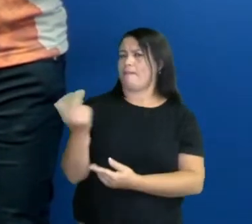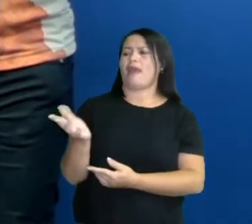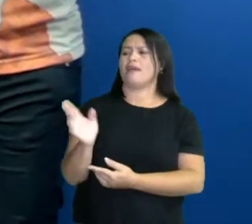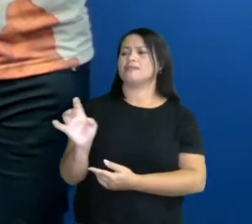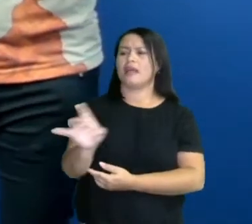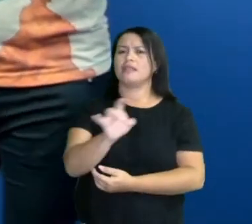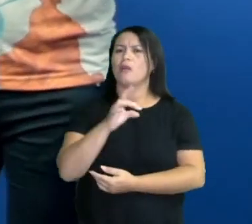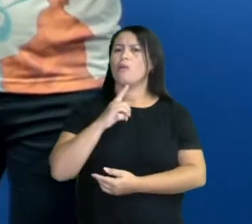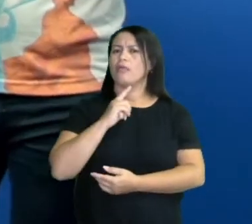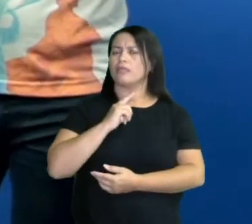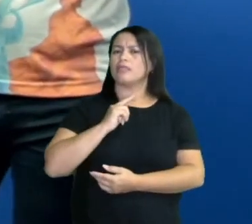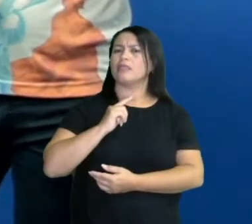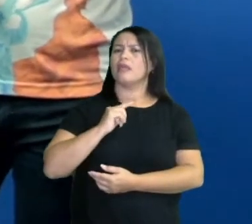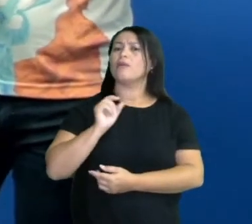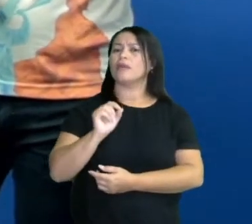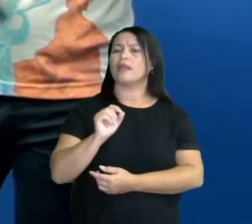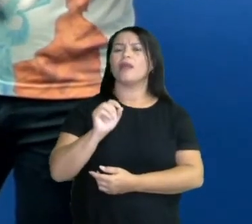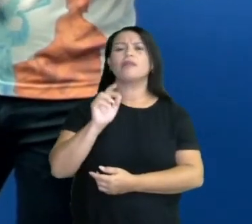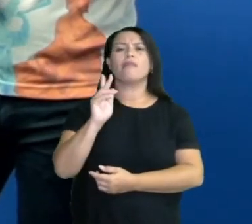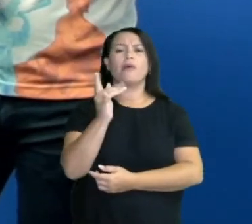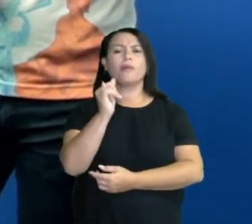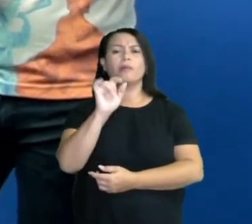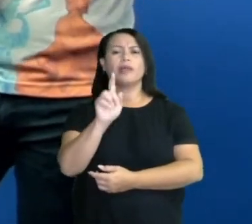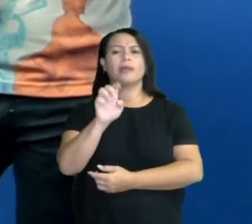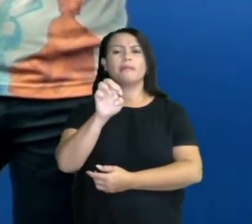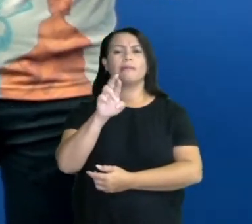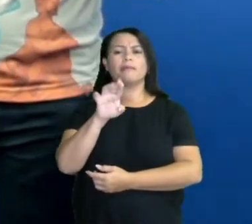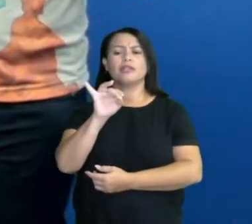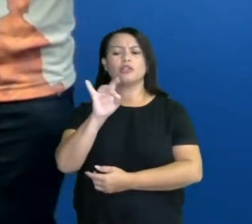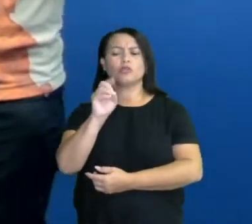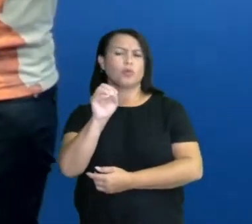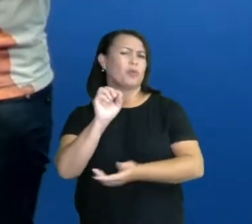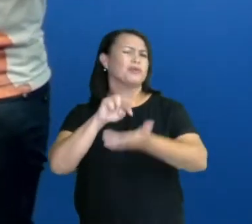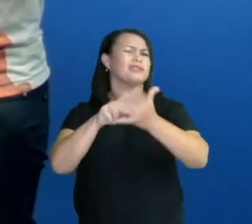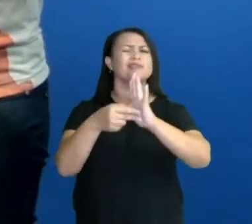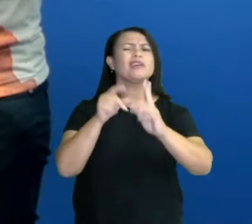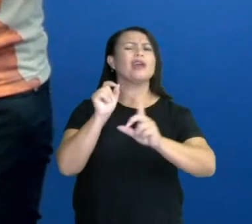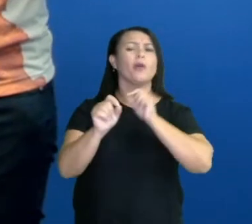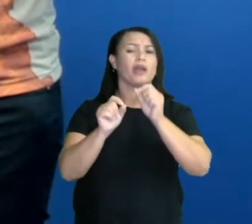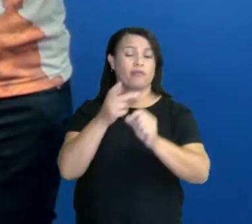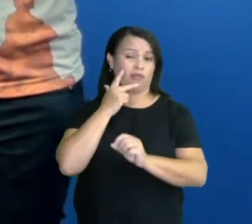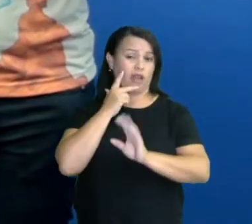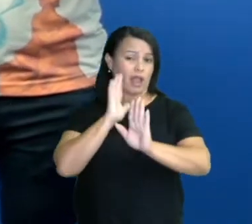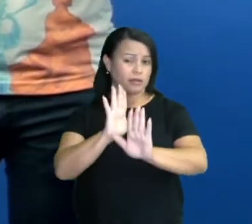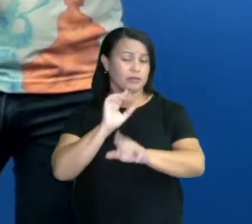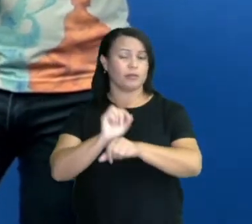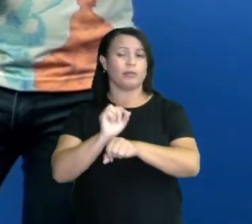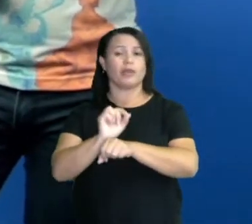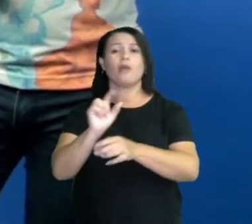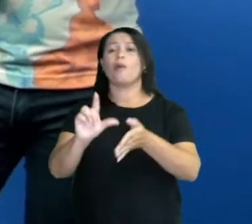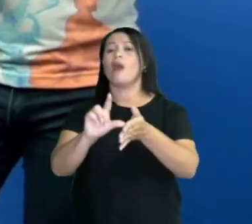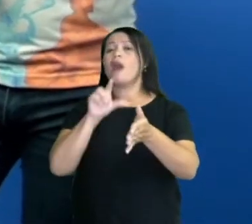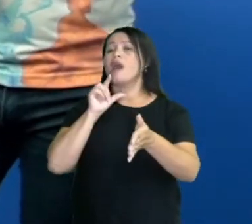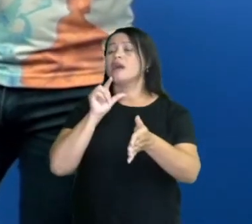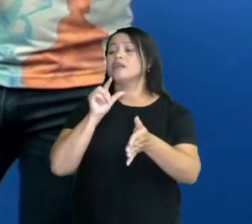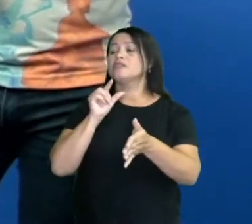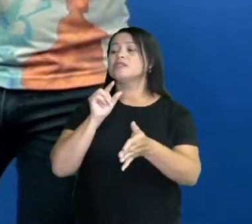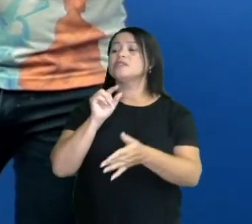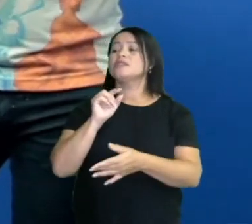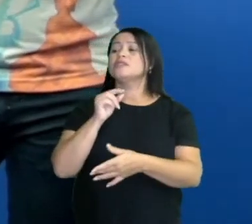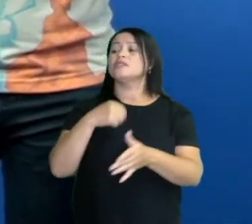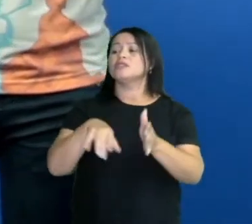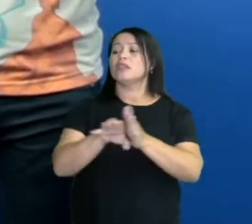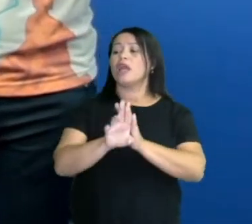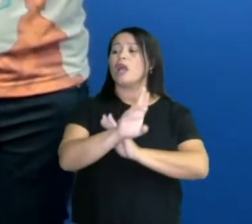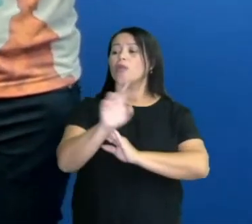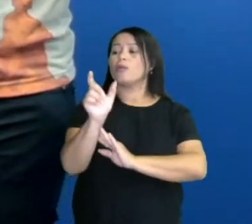considerado um animal híbrido. Animal híbrido? O que será isso? Vou falar daqui a pouquinho. Antes de chegar lá no híbrido, que